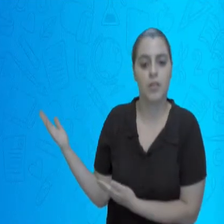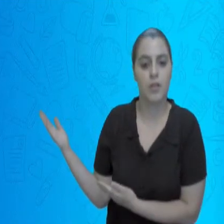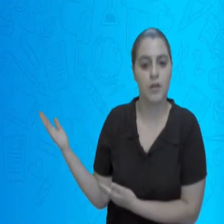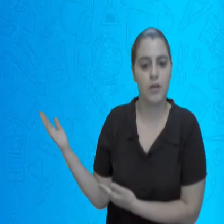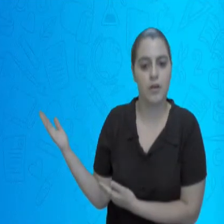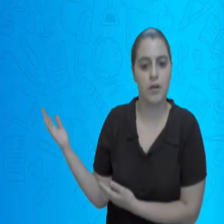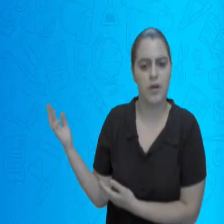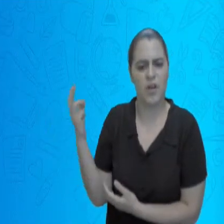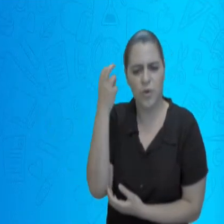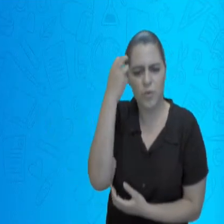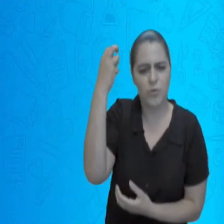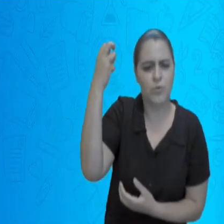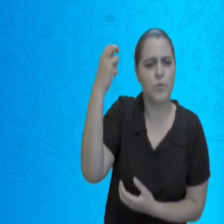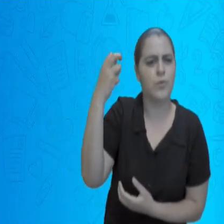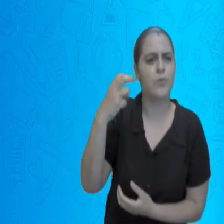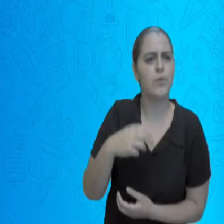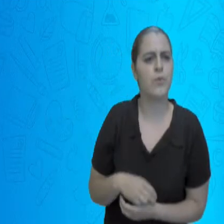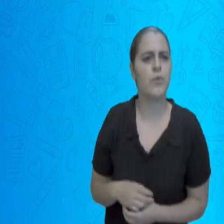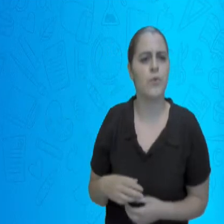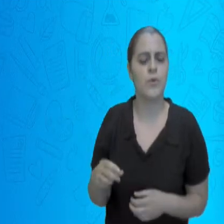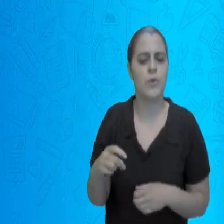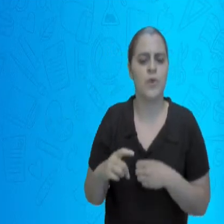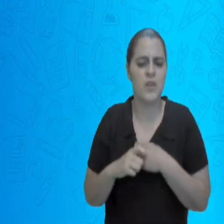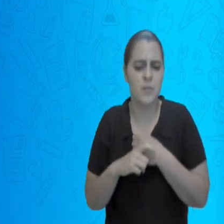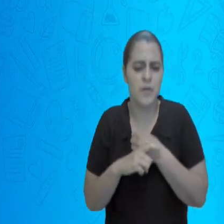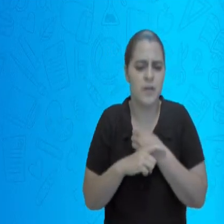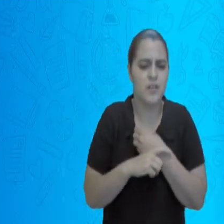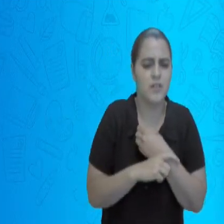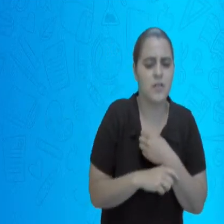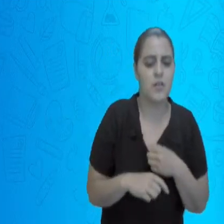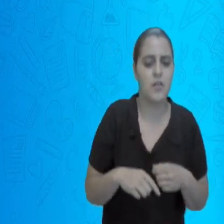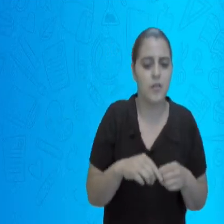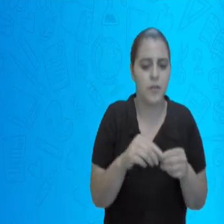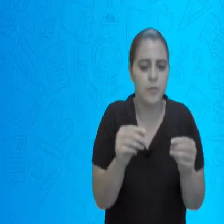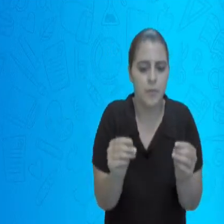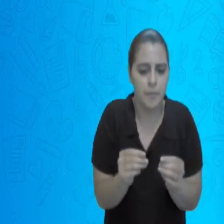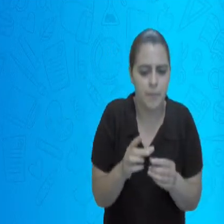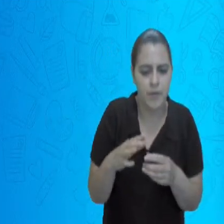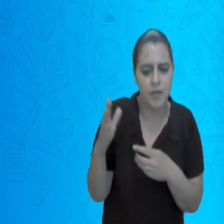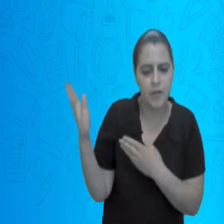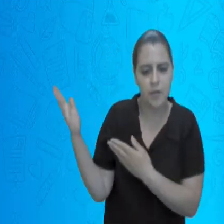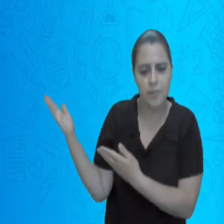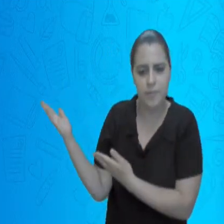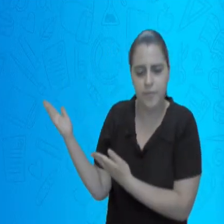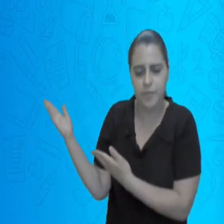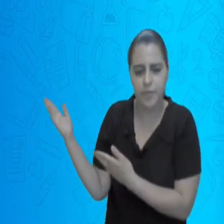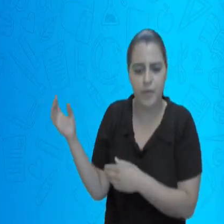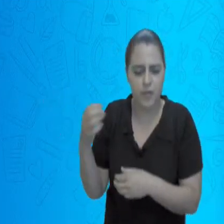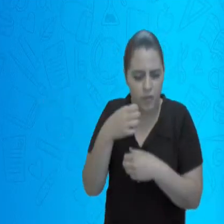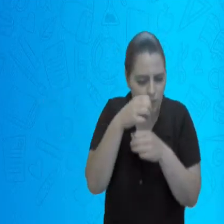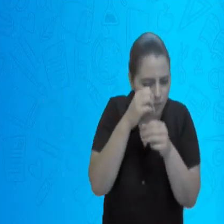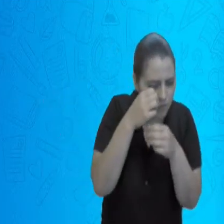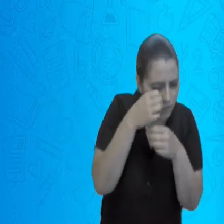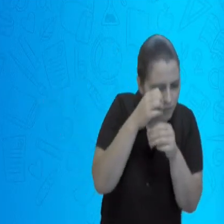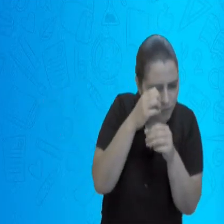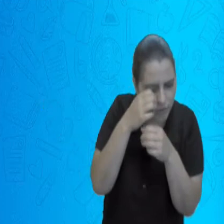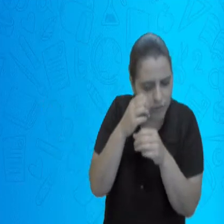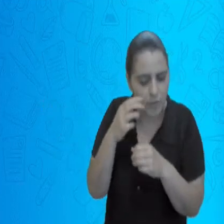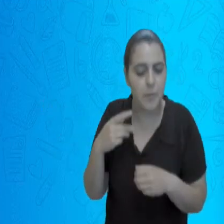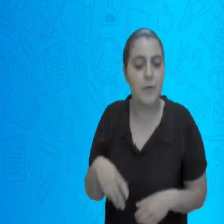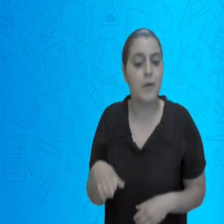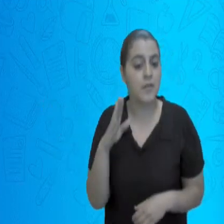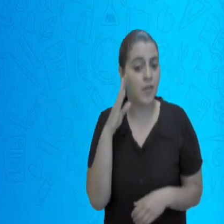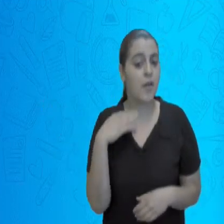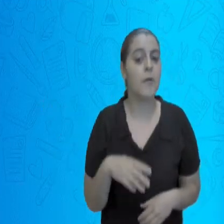cultura, aqui a gente tem a presença da cultura da bactéria em uma placa de Petri. Ela é usada nos laboratórios, principalmente para saber